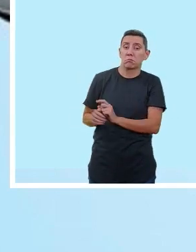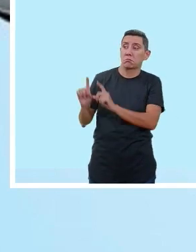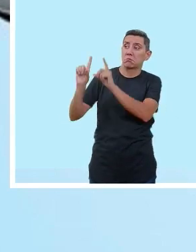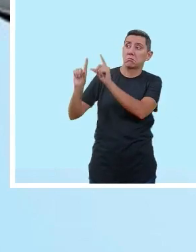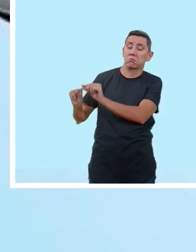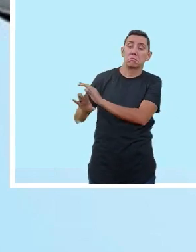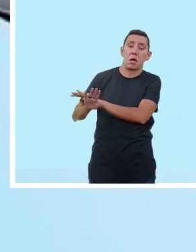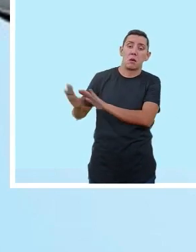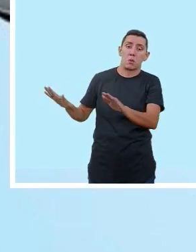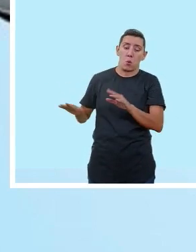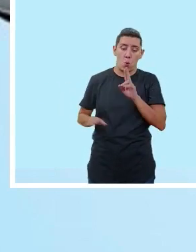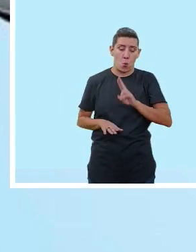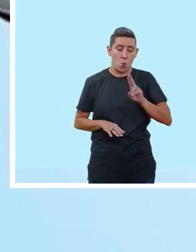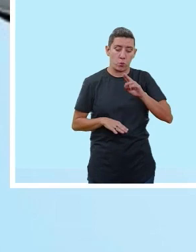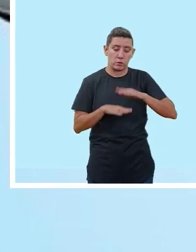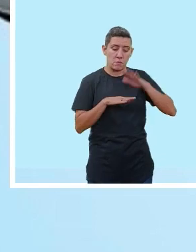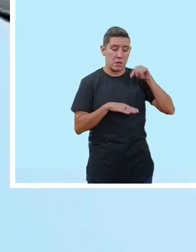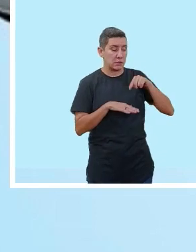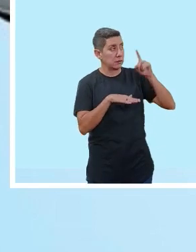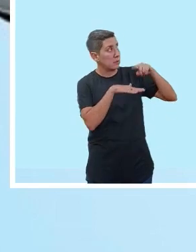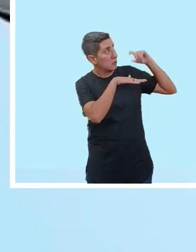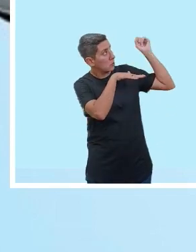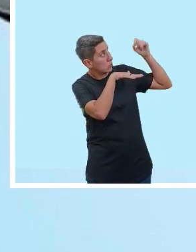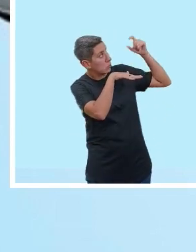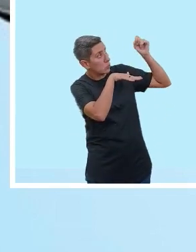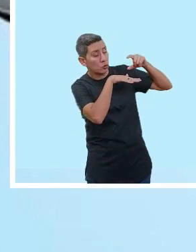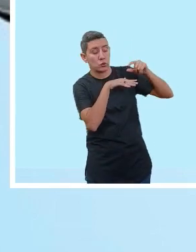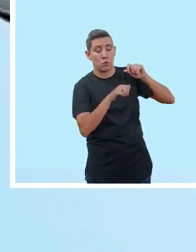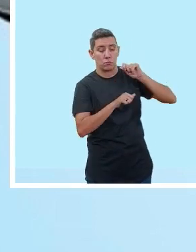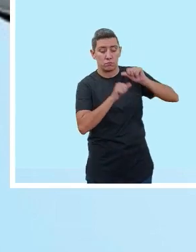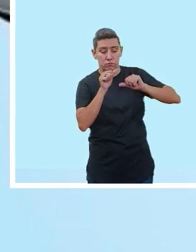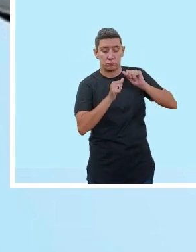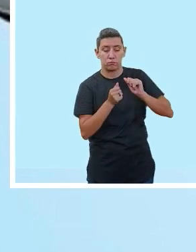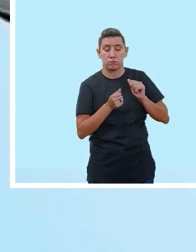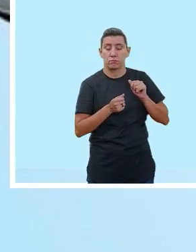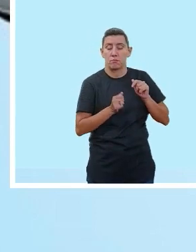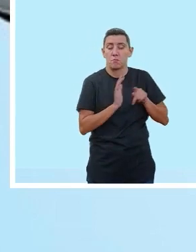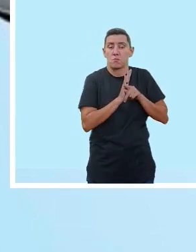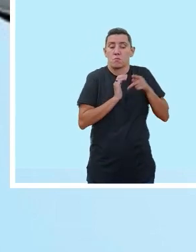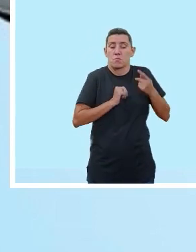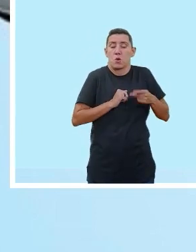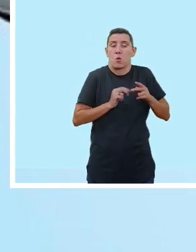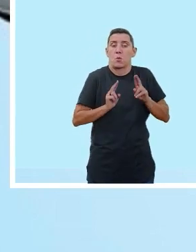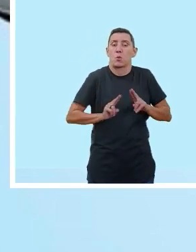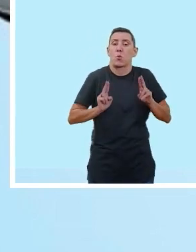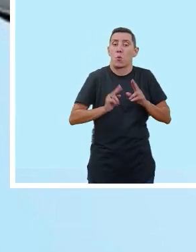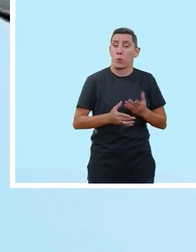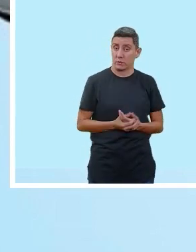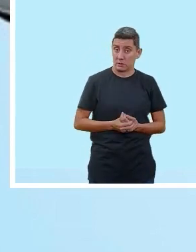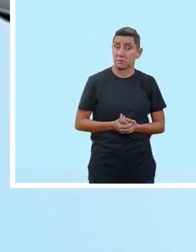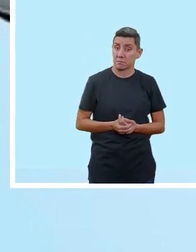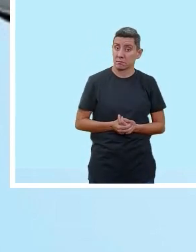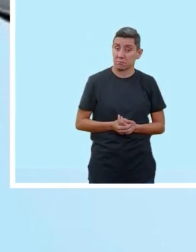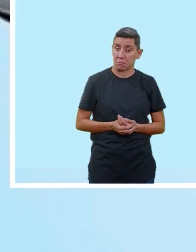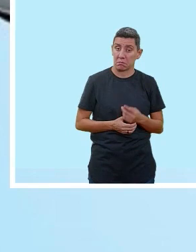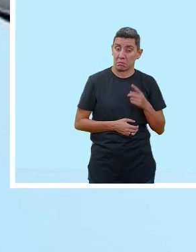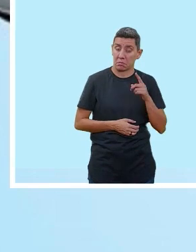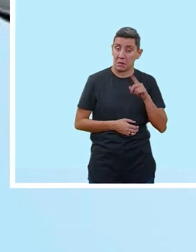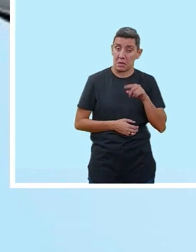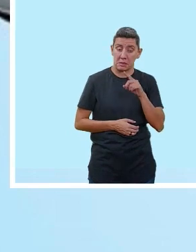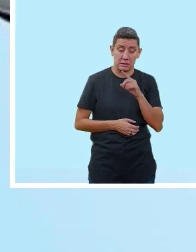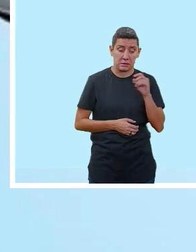conceito aqui que nós temos nesse tipo de aplicação, né? Basicamente, você tem uma fonte renovável